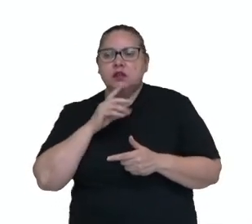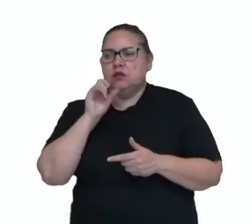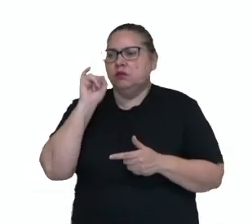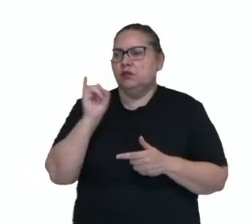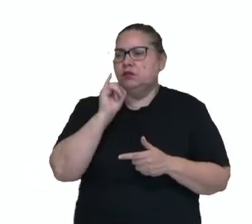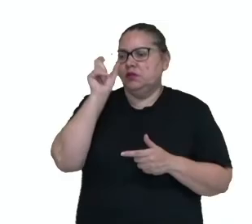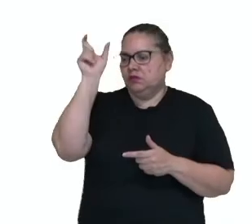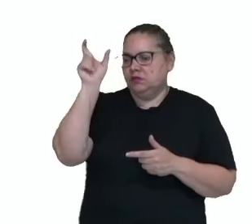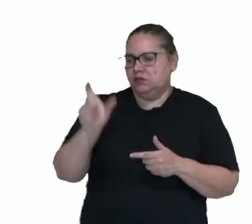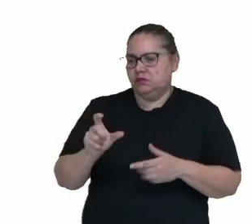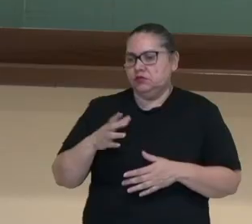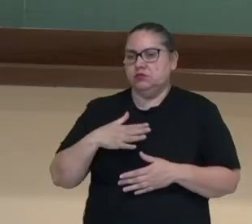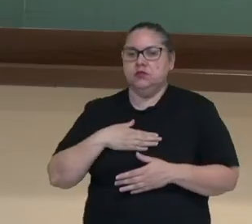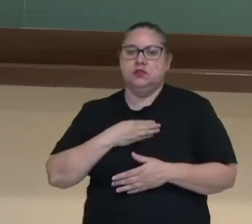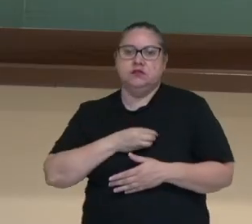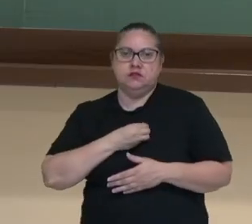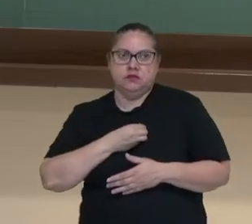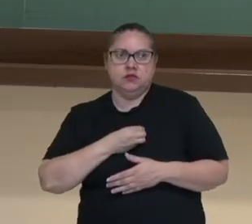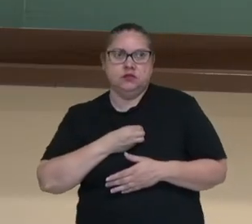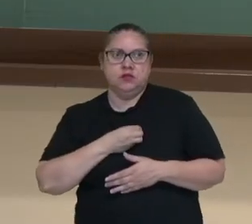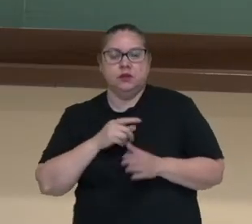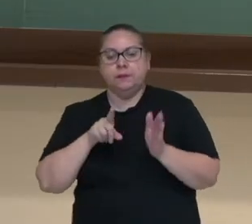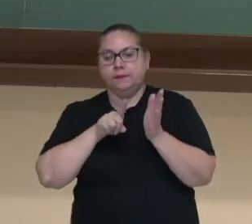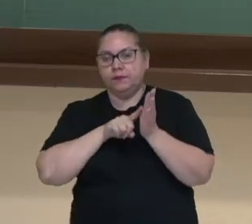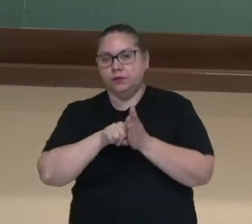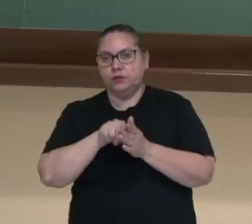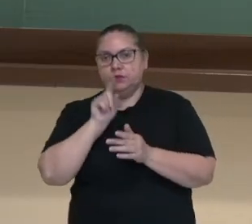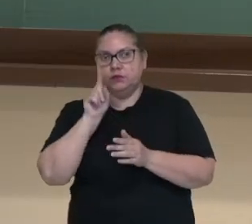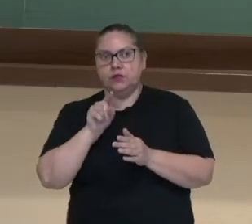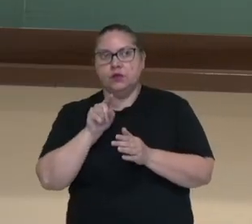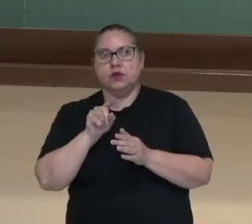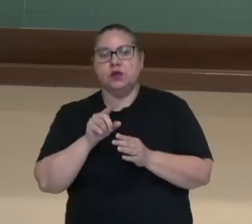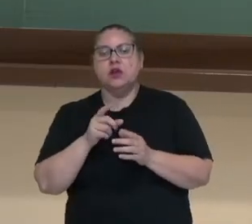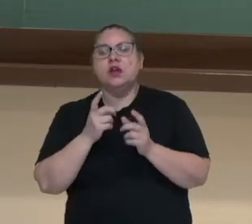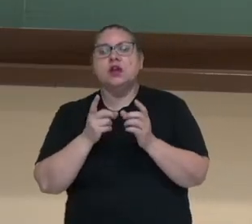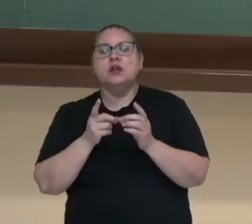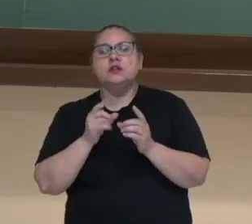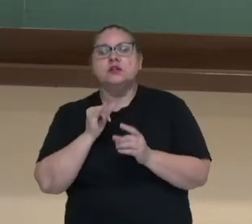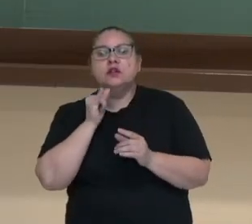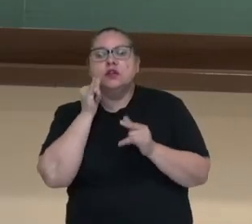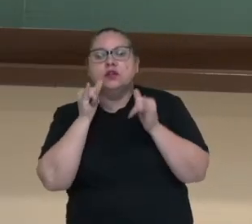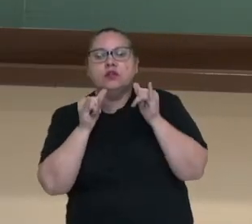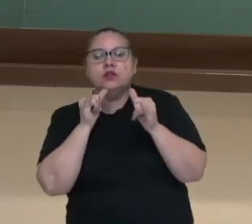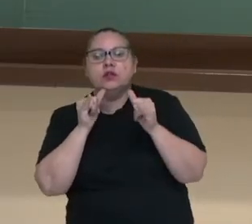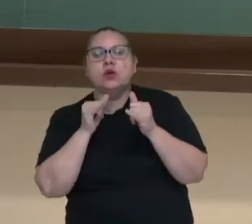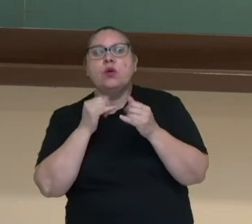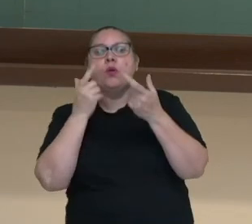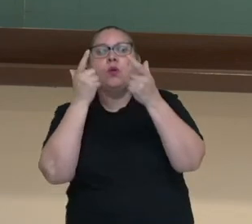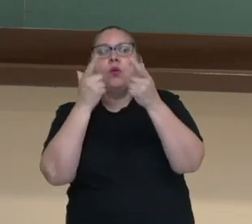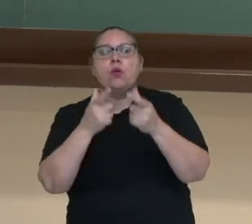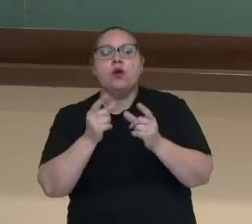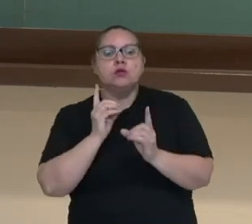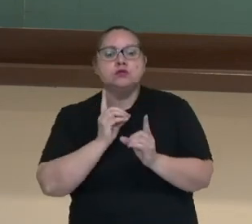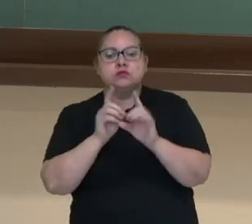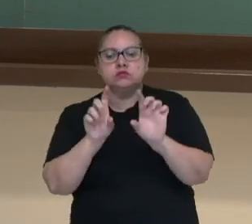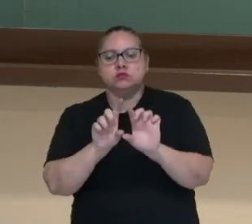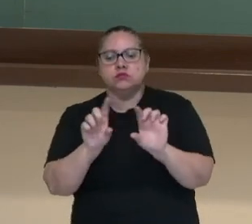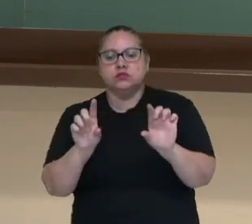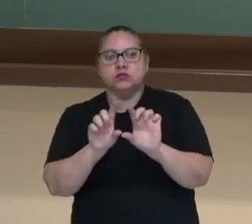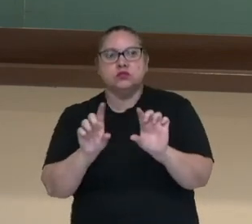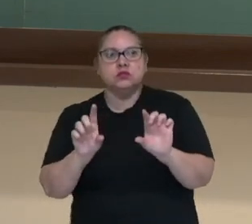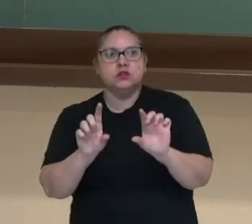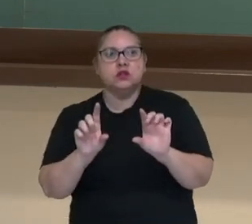passam pelas suas vidas. A pergunta é, essa informação encontra-se em qual estrofe,